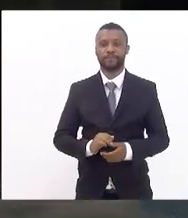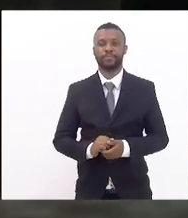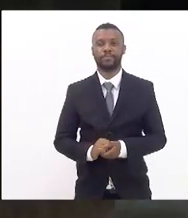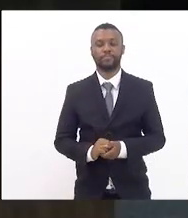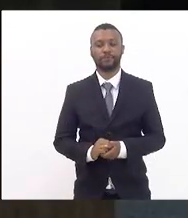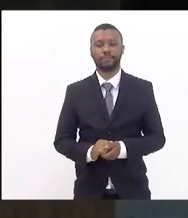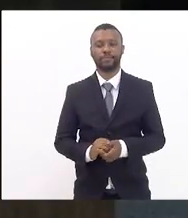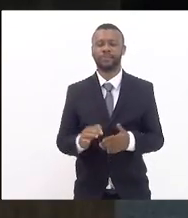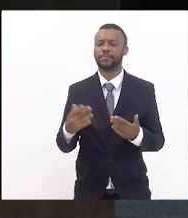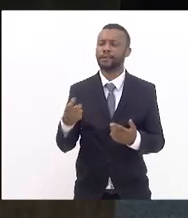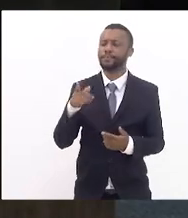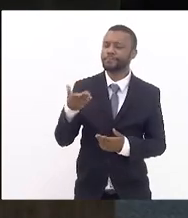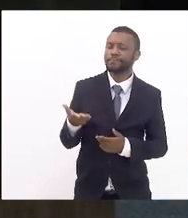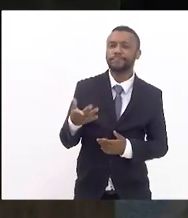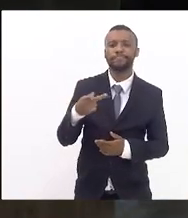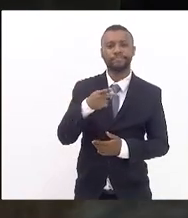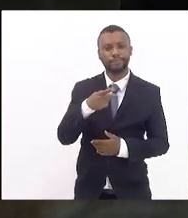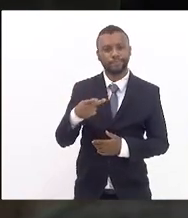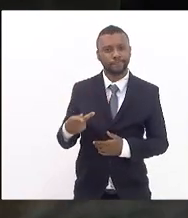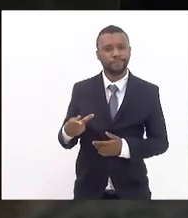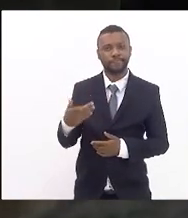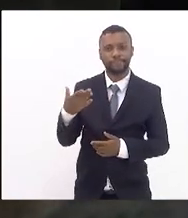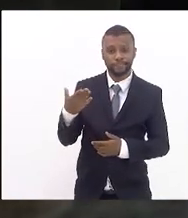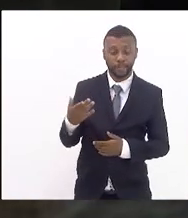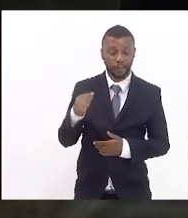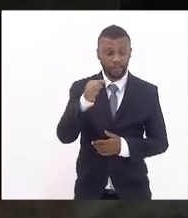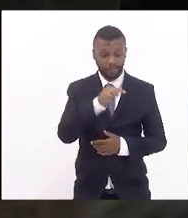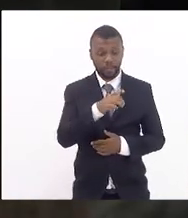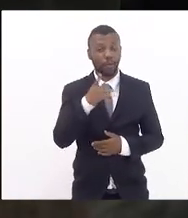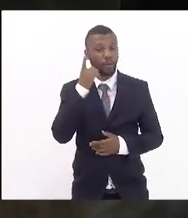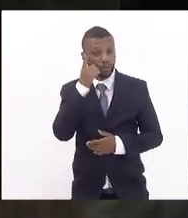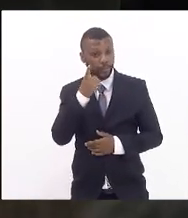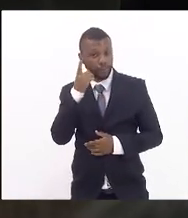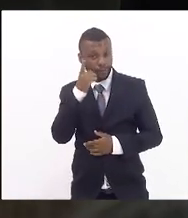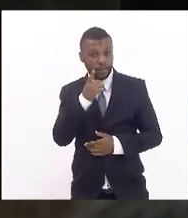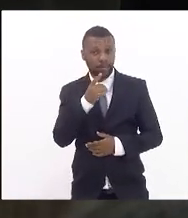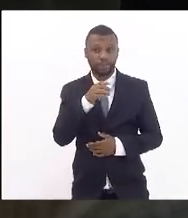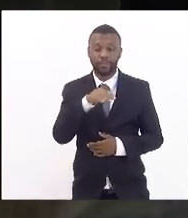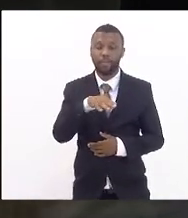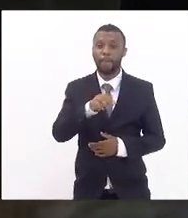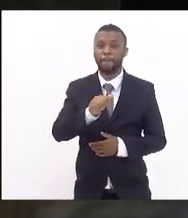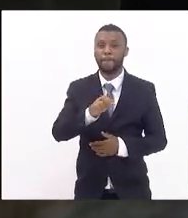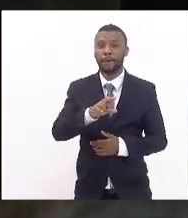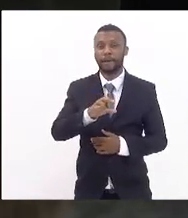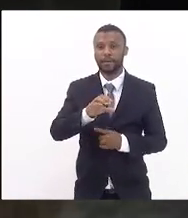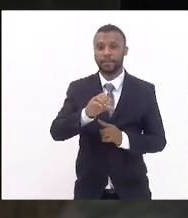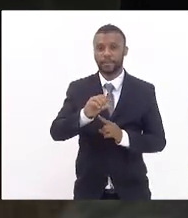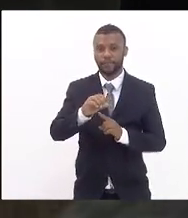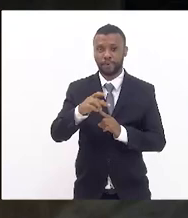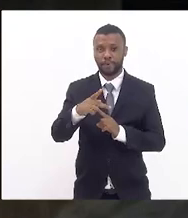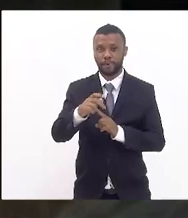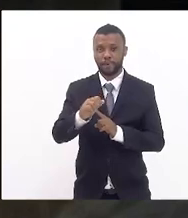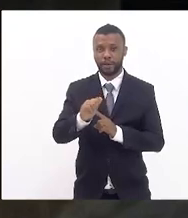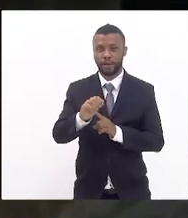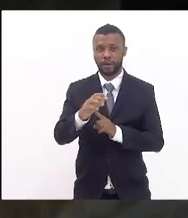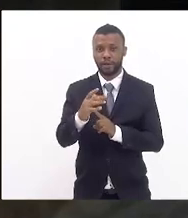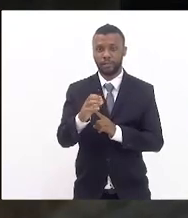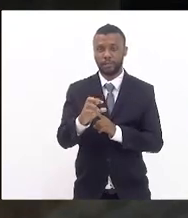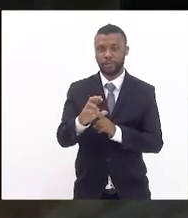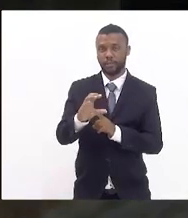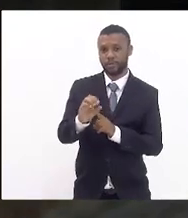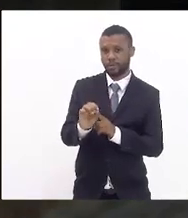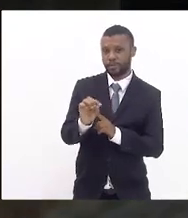Senhor presidente, deputado Márcio Pacheco presidiu a CPI